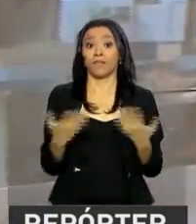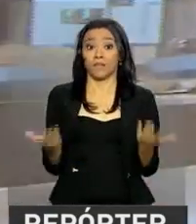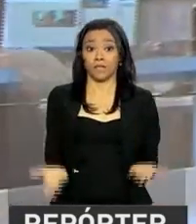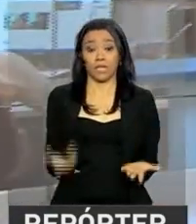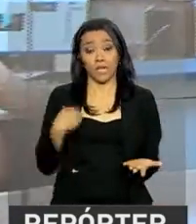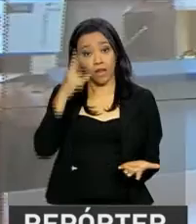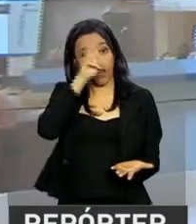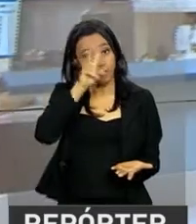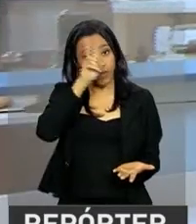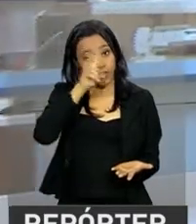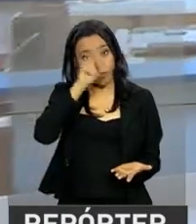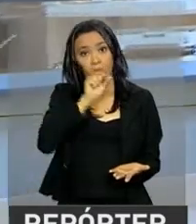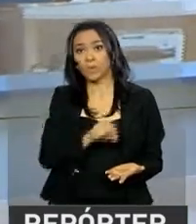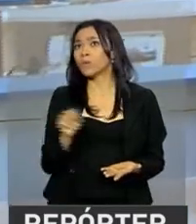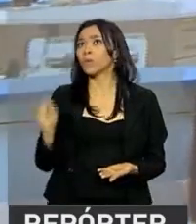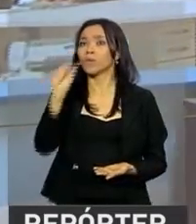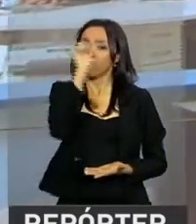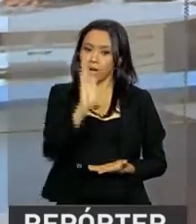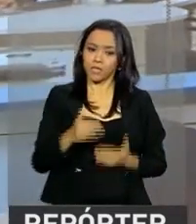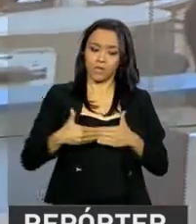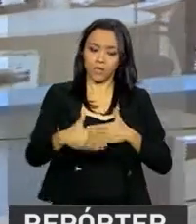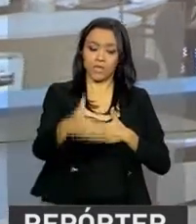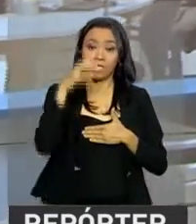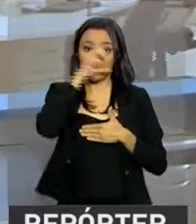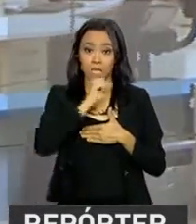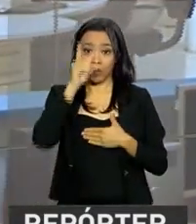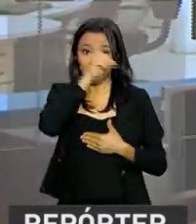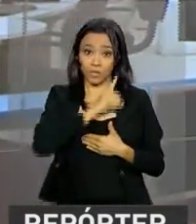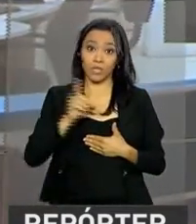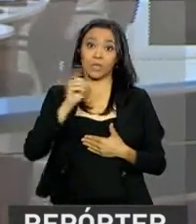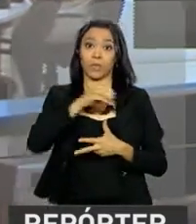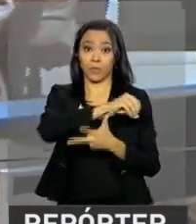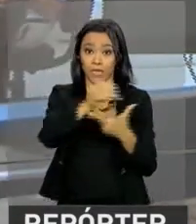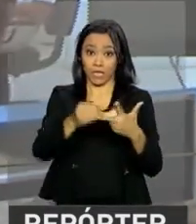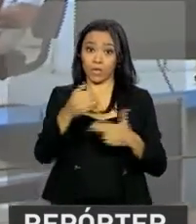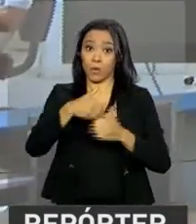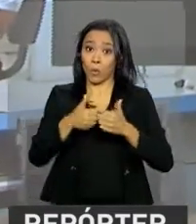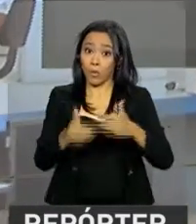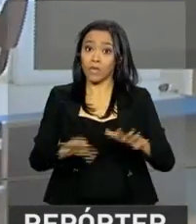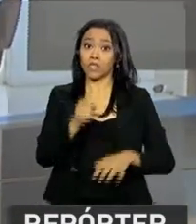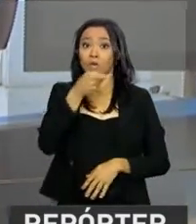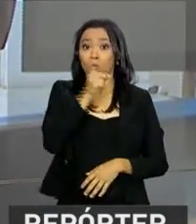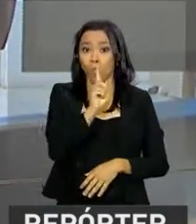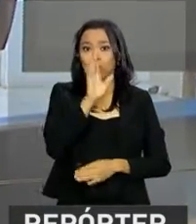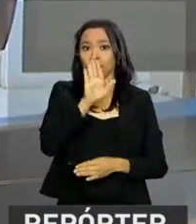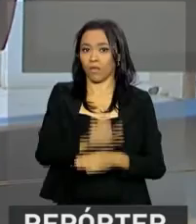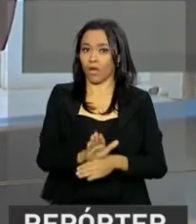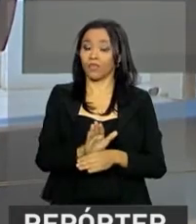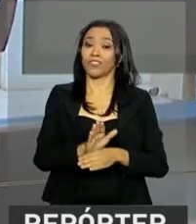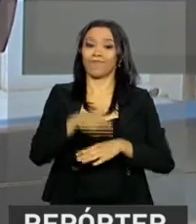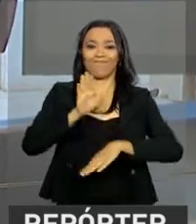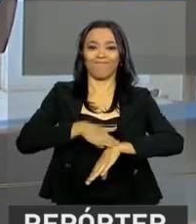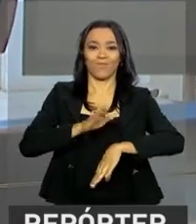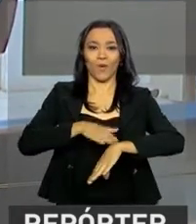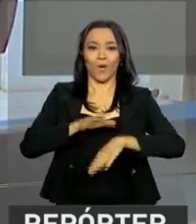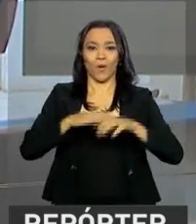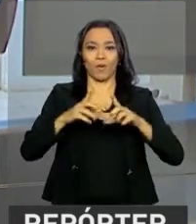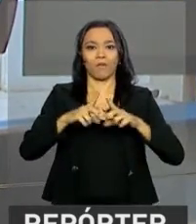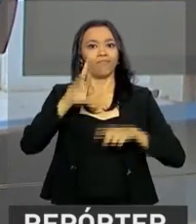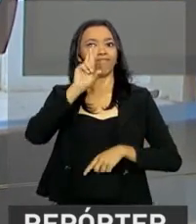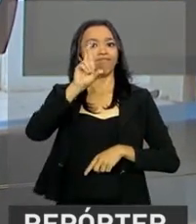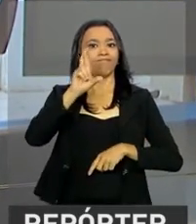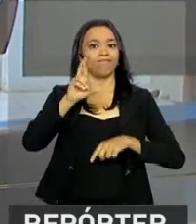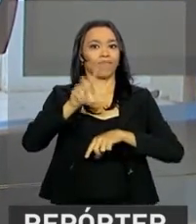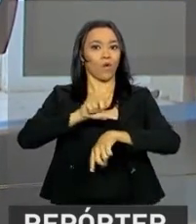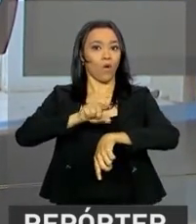lembrando que em todo o país neste sábado e domingo o enem começa a uma hora da tarde no horário de brasília os candidatos inscritos no